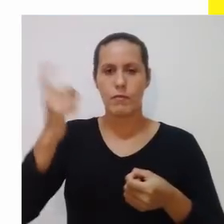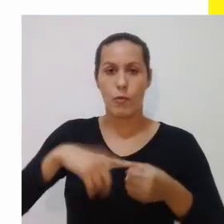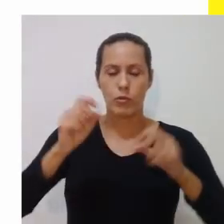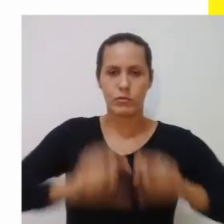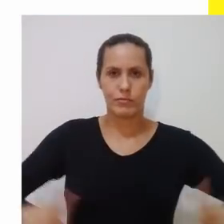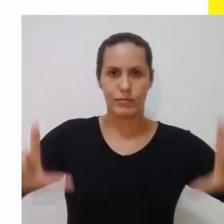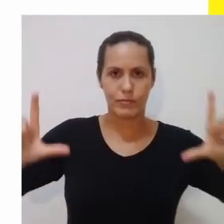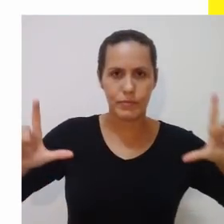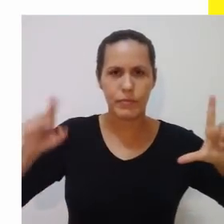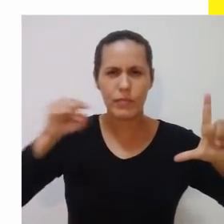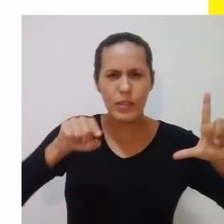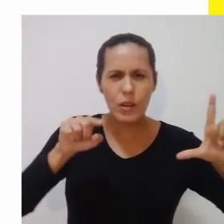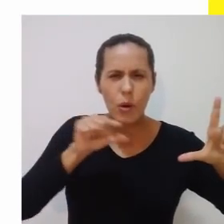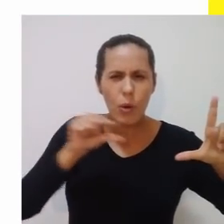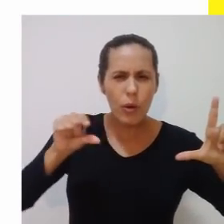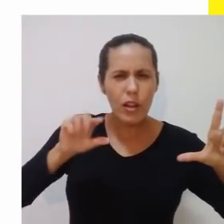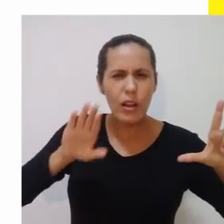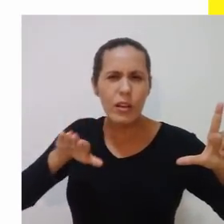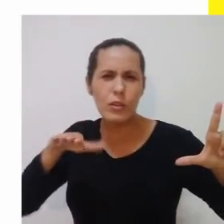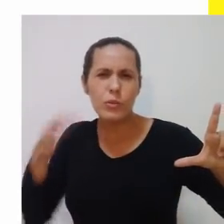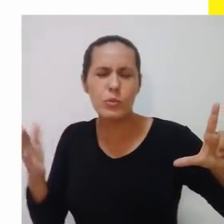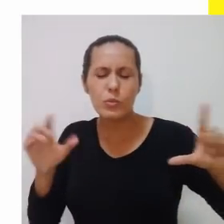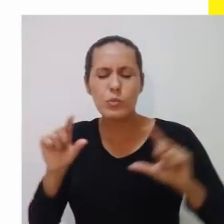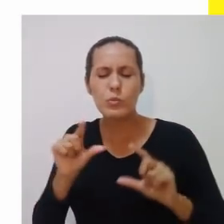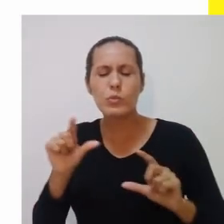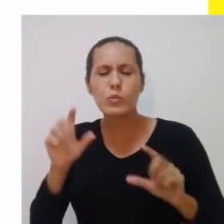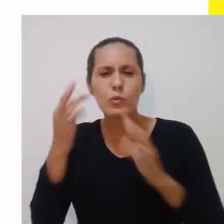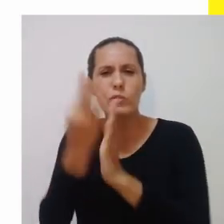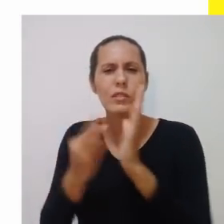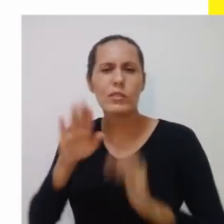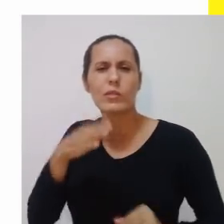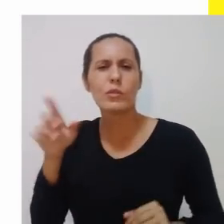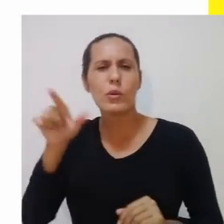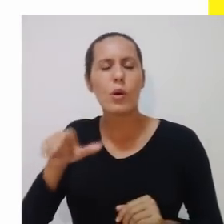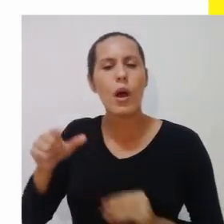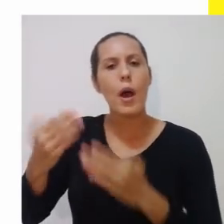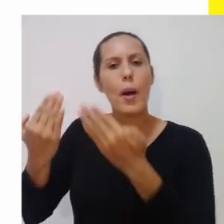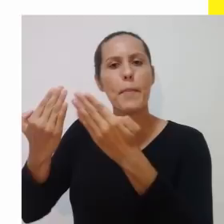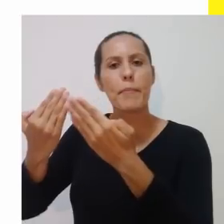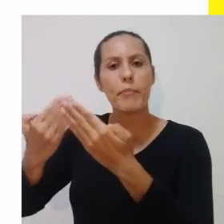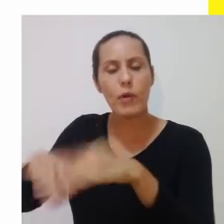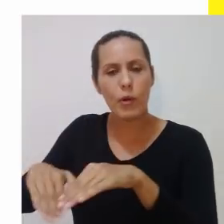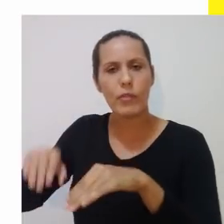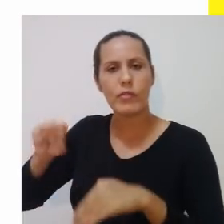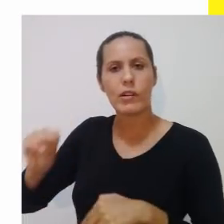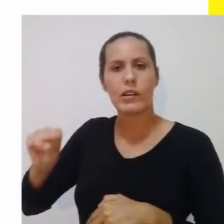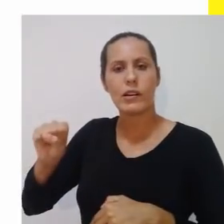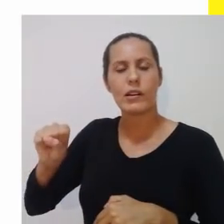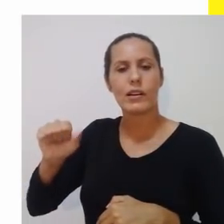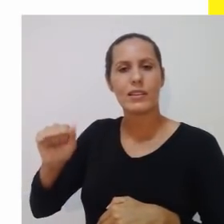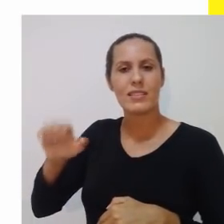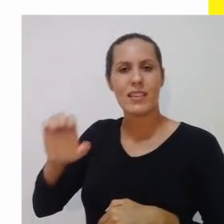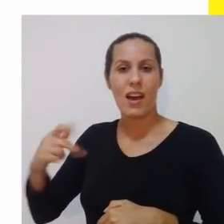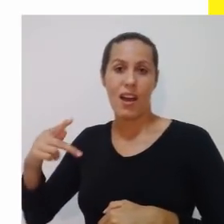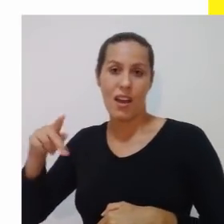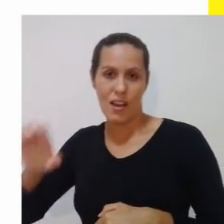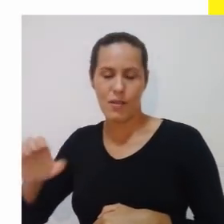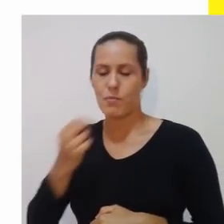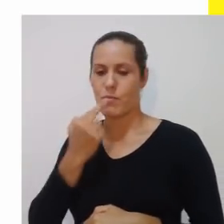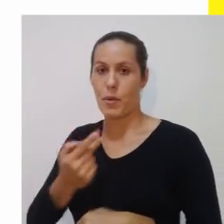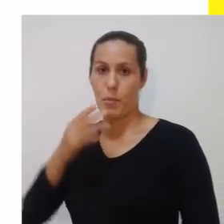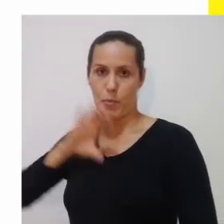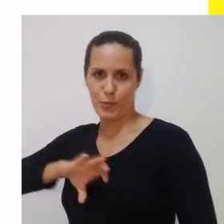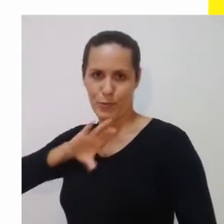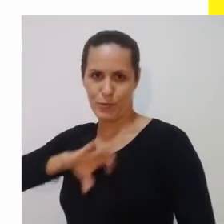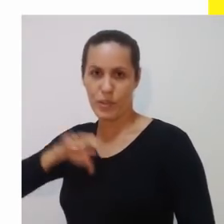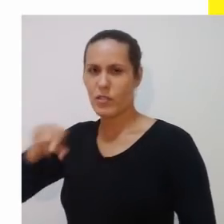na tela mais uma vez, olha o que está do lado direito do texto. Prova SAEP, língua portuguesa. Então, vocês sabem